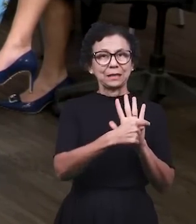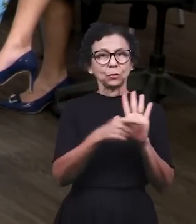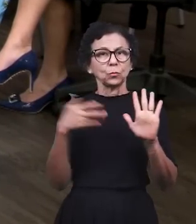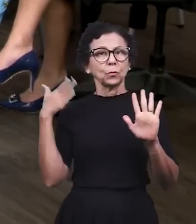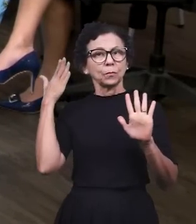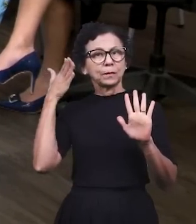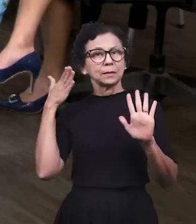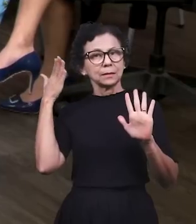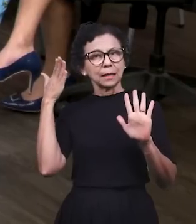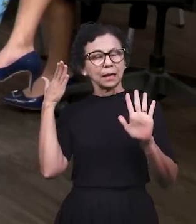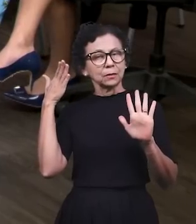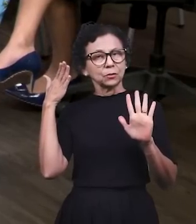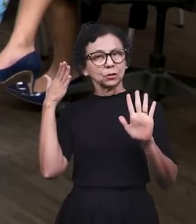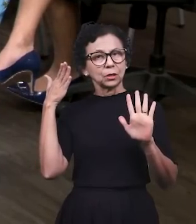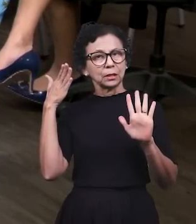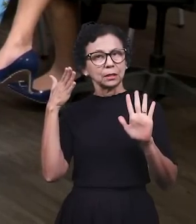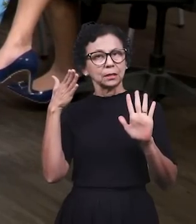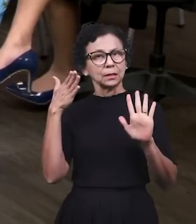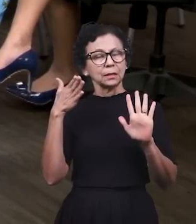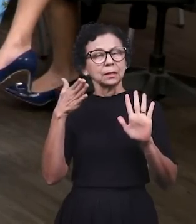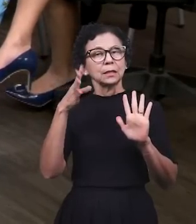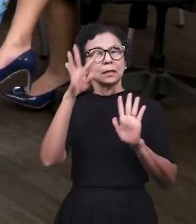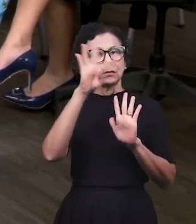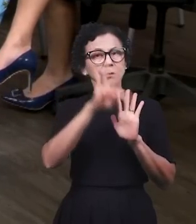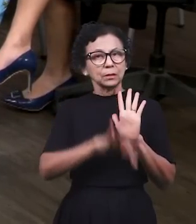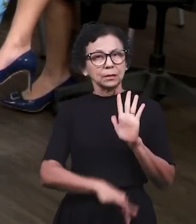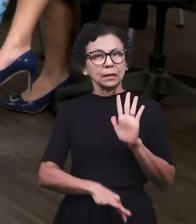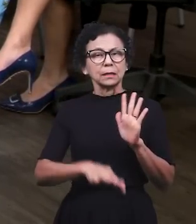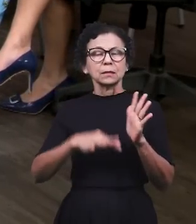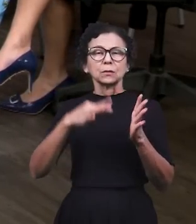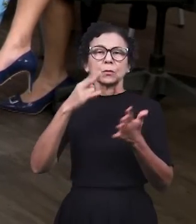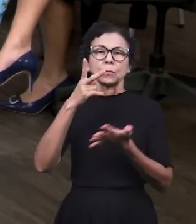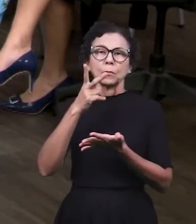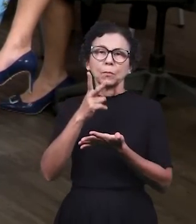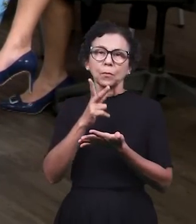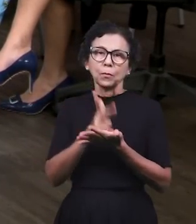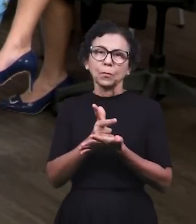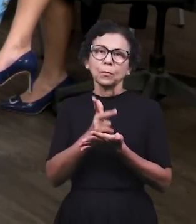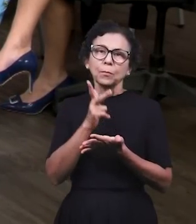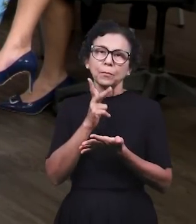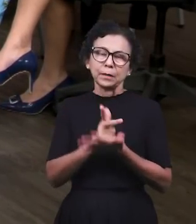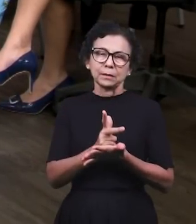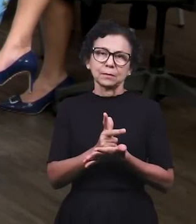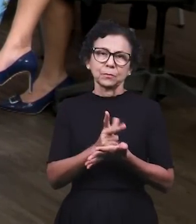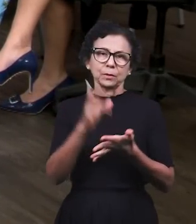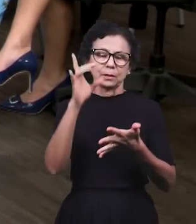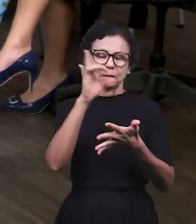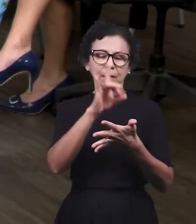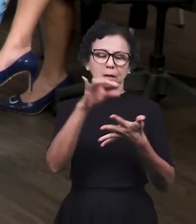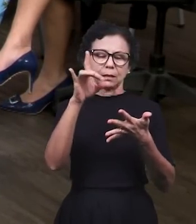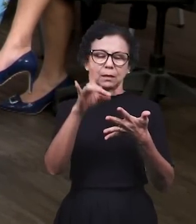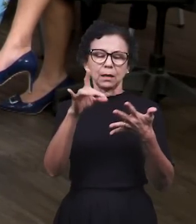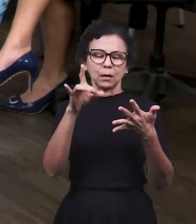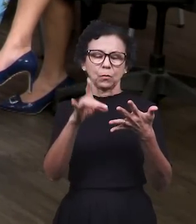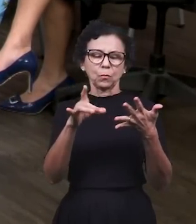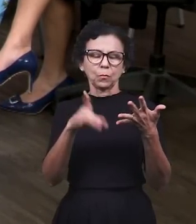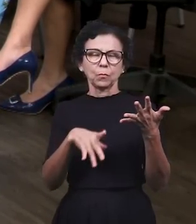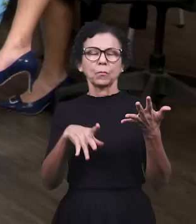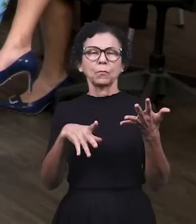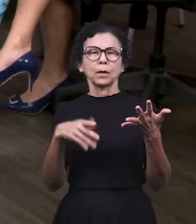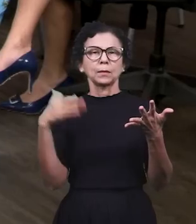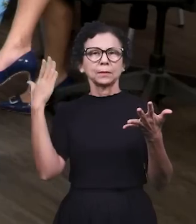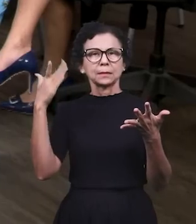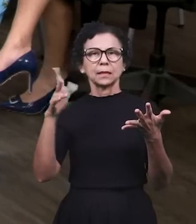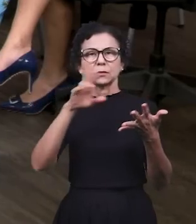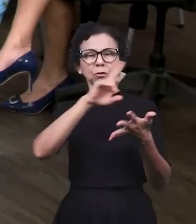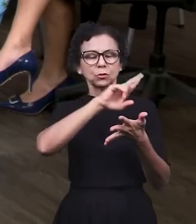lendo o mesmo texto com 5 mensagens completamente diferentes uma da outra. A primeira